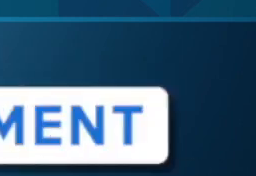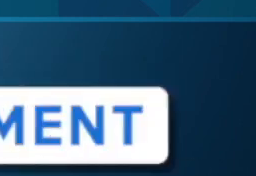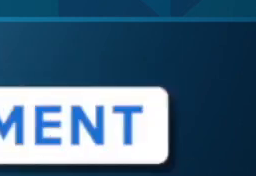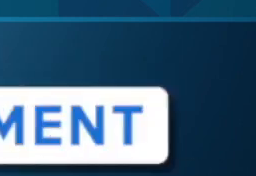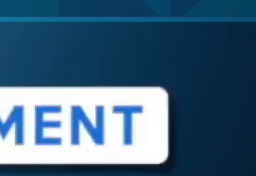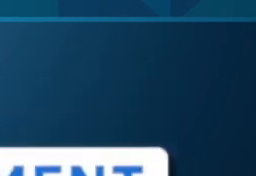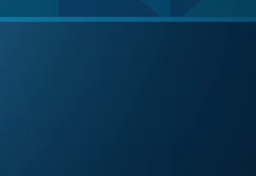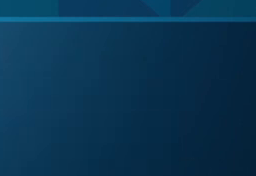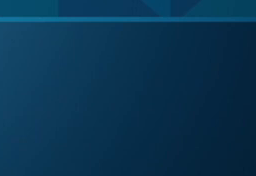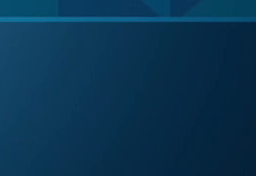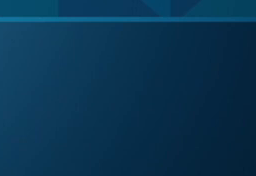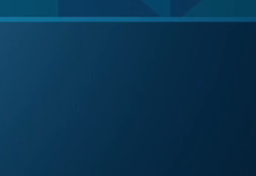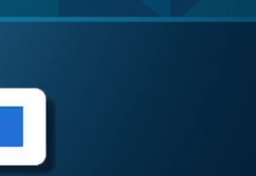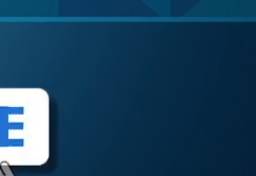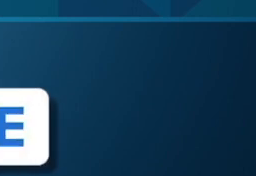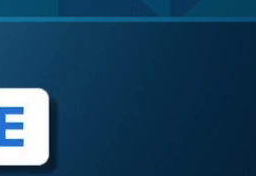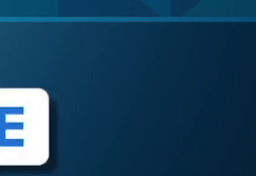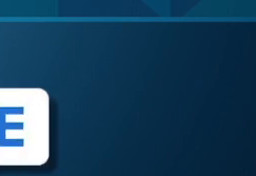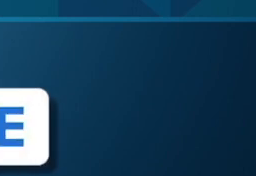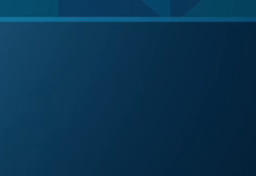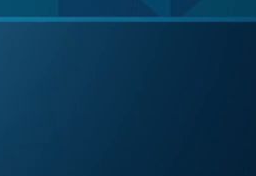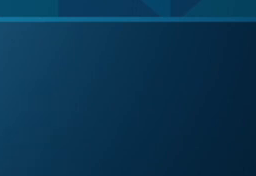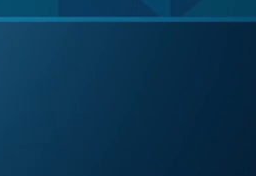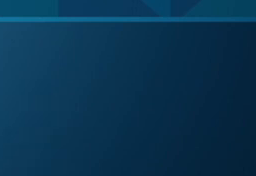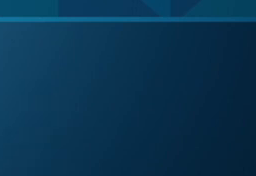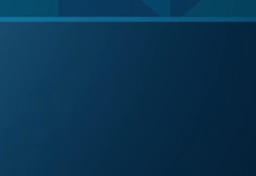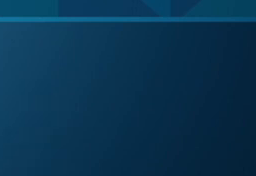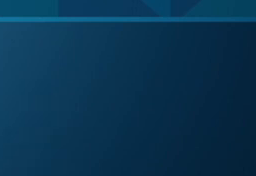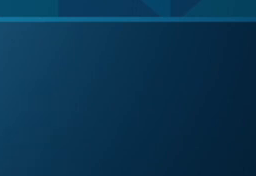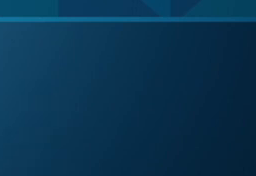Fo comentário, no fahetutan, va media social, siraselek.